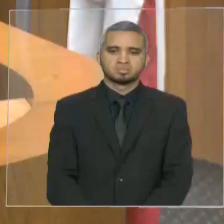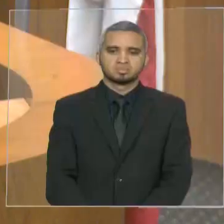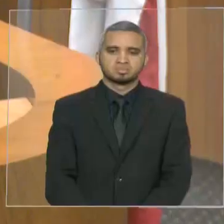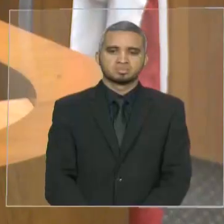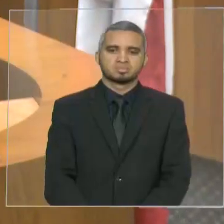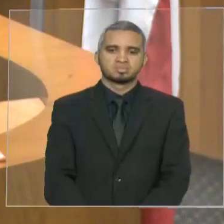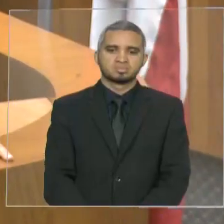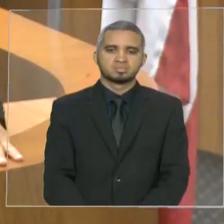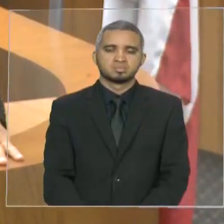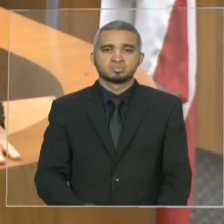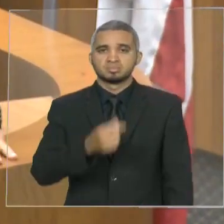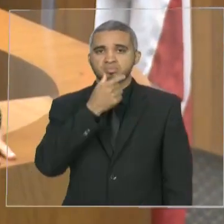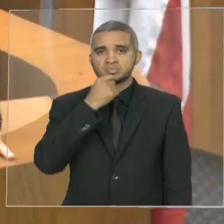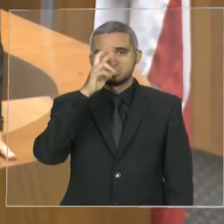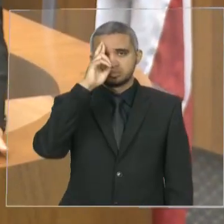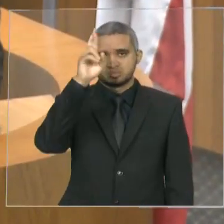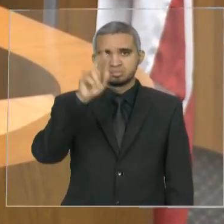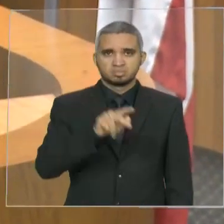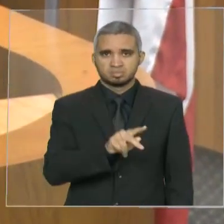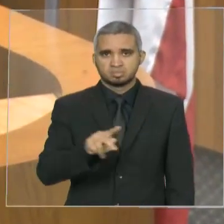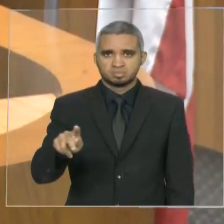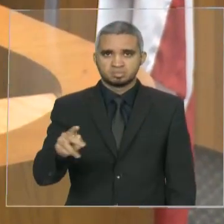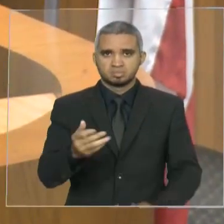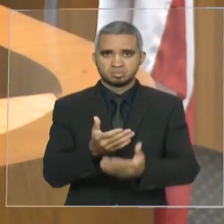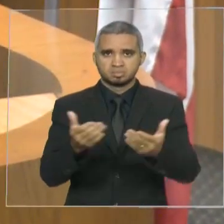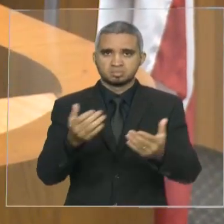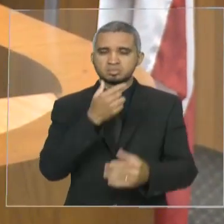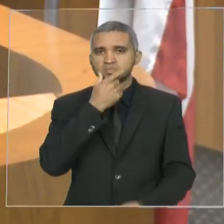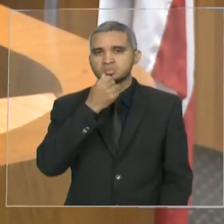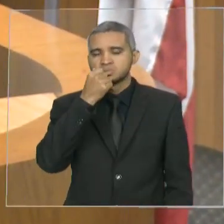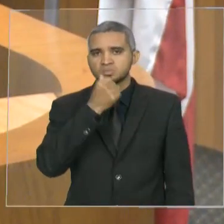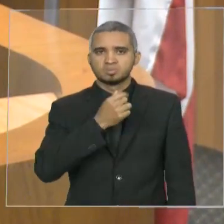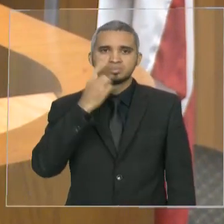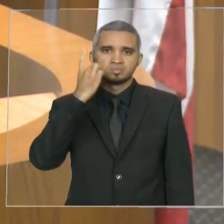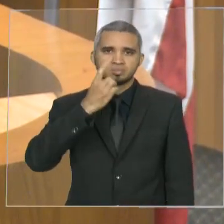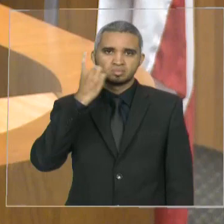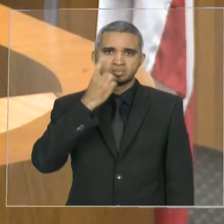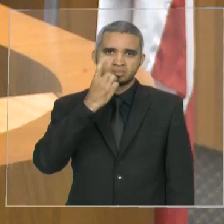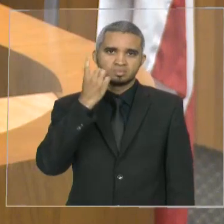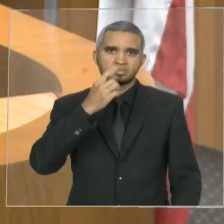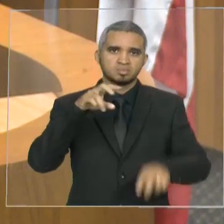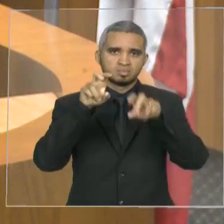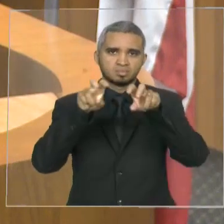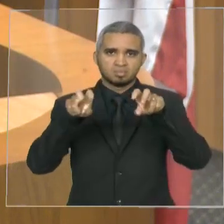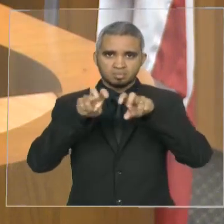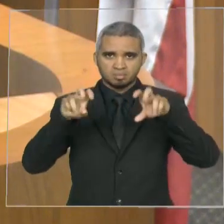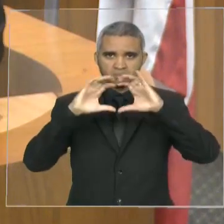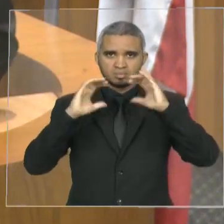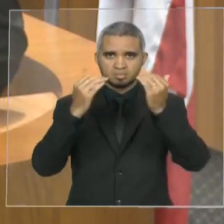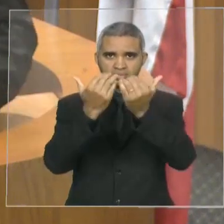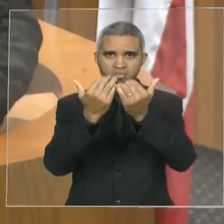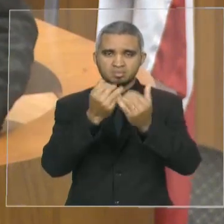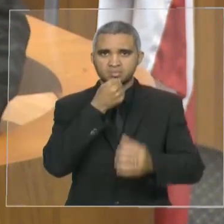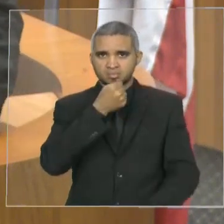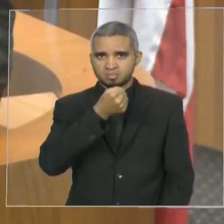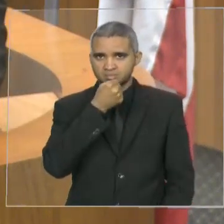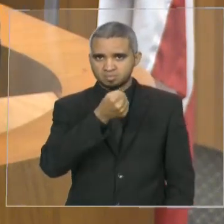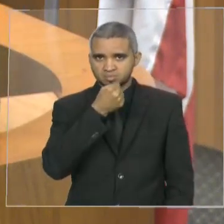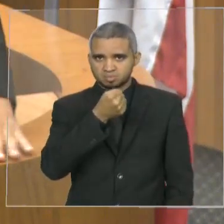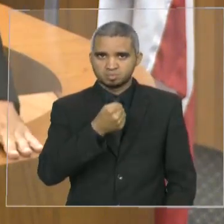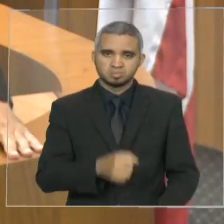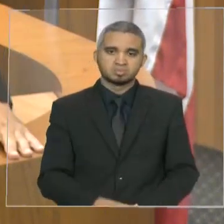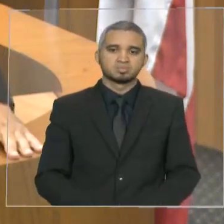Senhor presidente, senhores deputados, galeria, imprensa. Senhor presidente, eu venho registrar